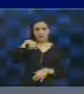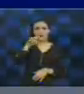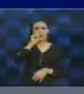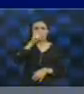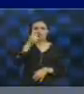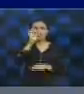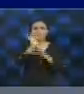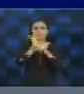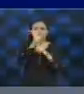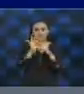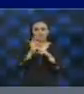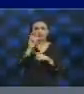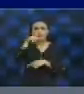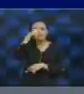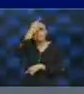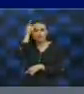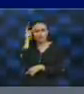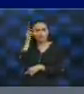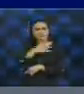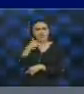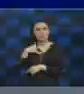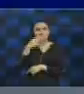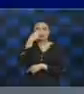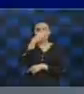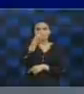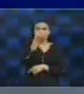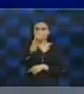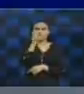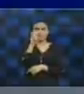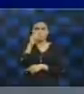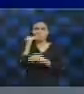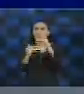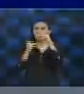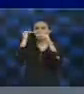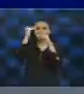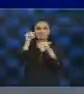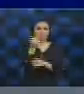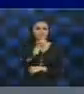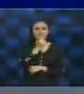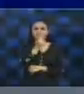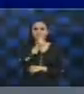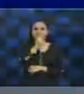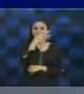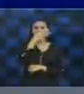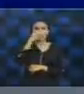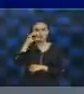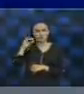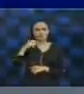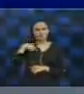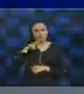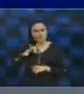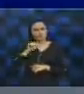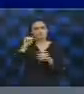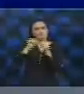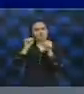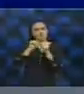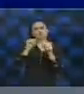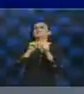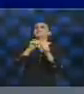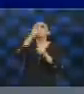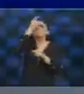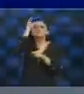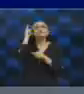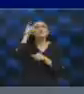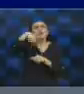de saúde da família para 365. Não aumentaram nada, nós vamos aumentar para 400, cofinanciamento do Ministério da